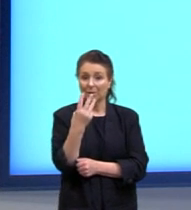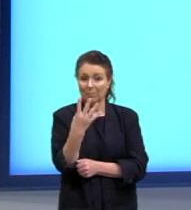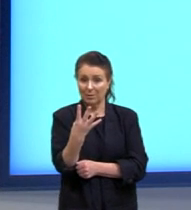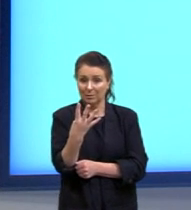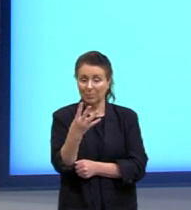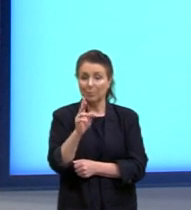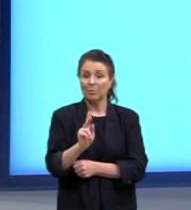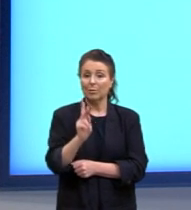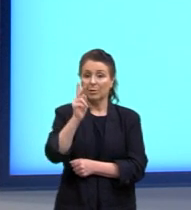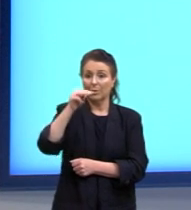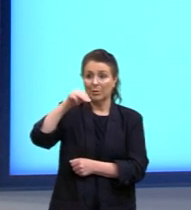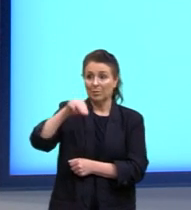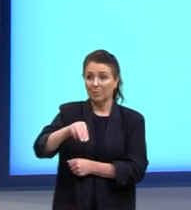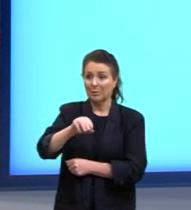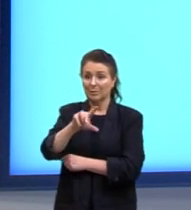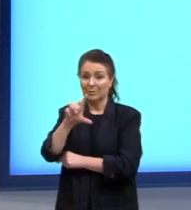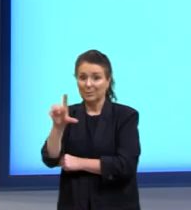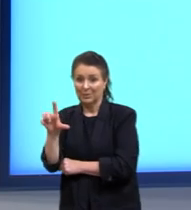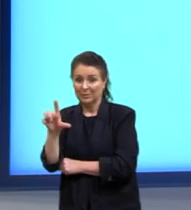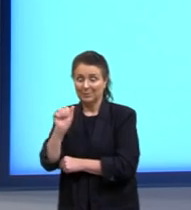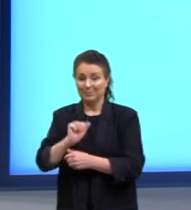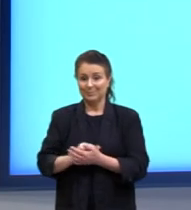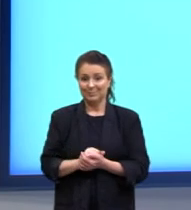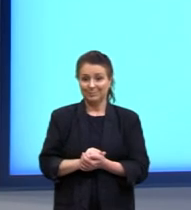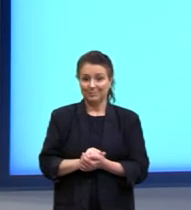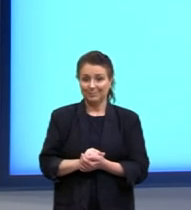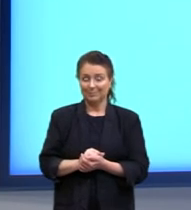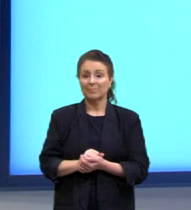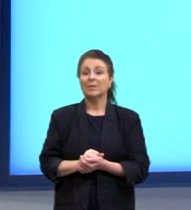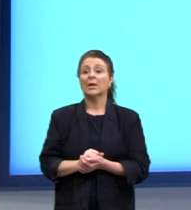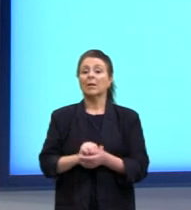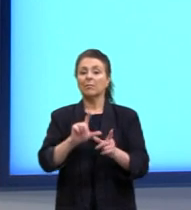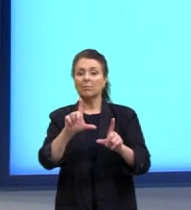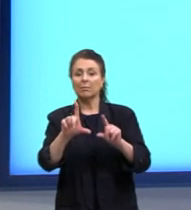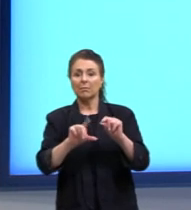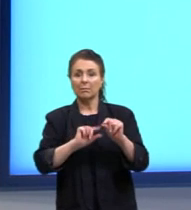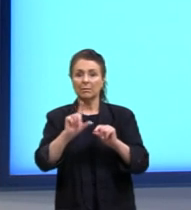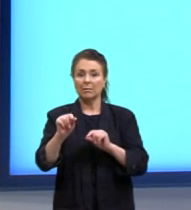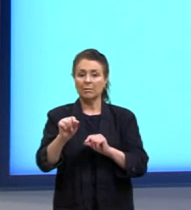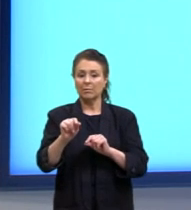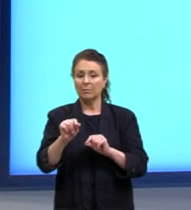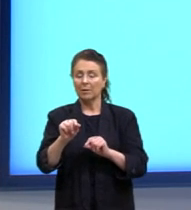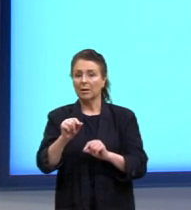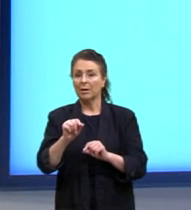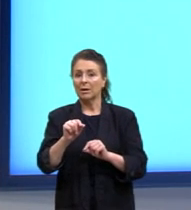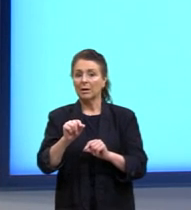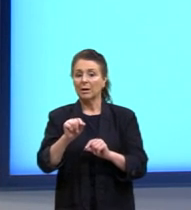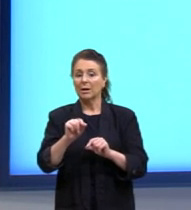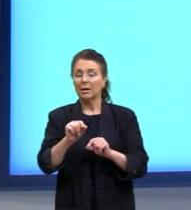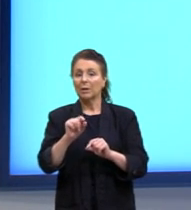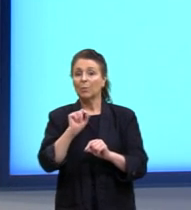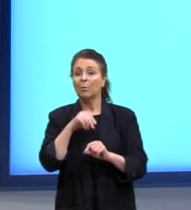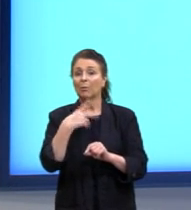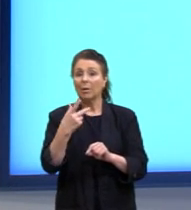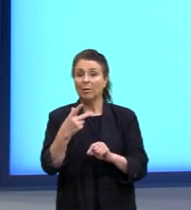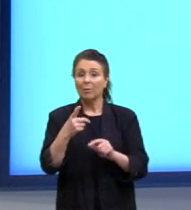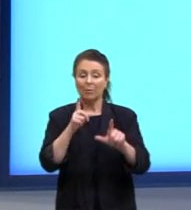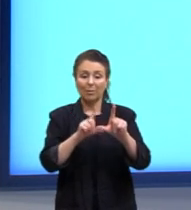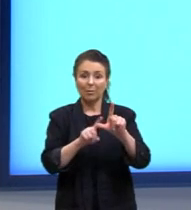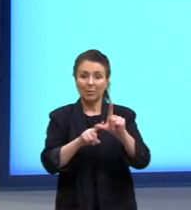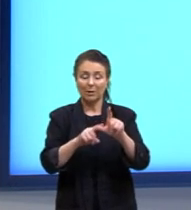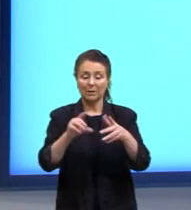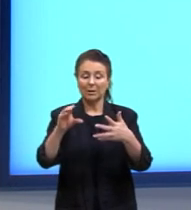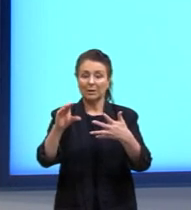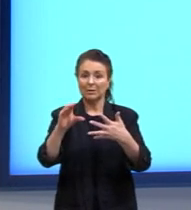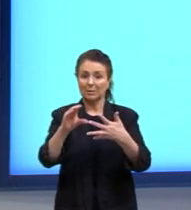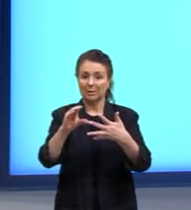Km por litro lá nas nossas alternativas então nós marcamos a letra C alternativa